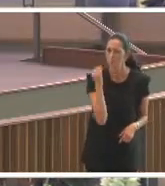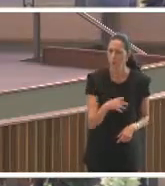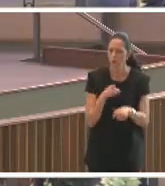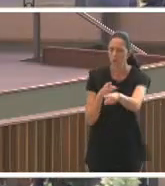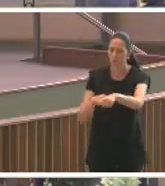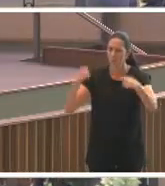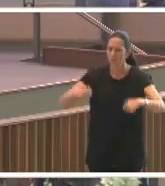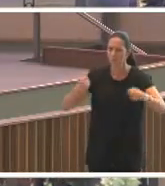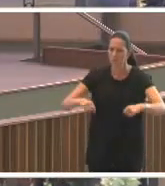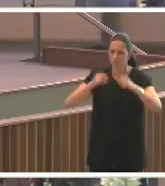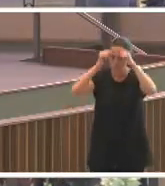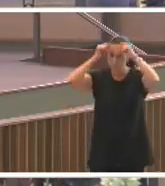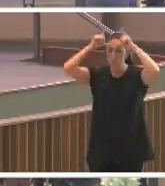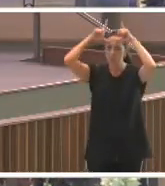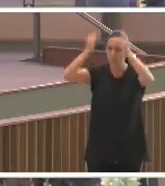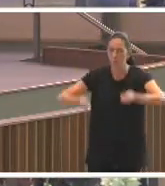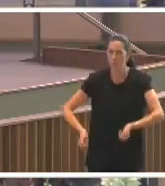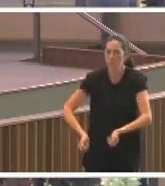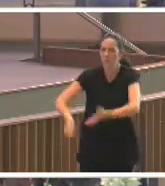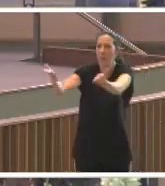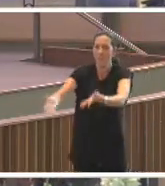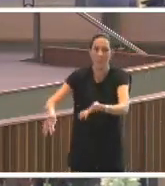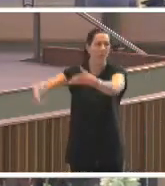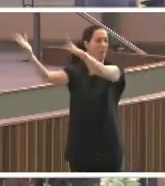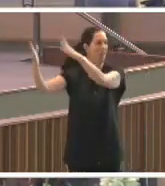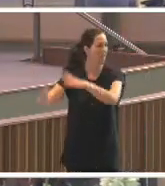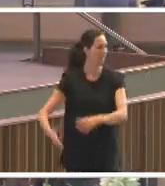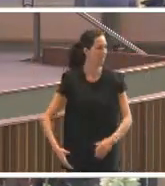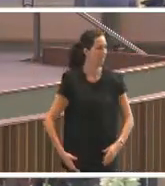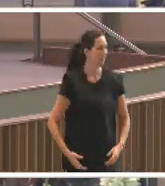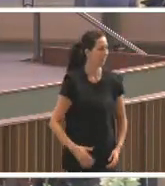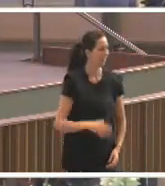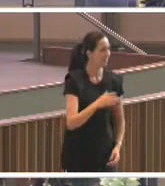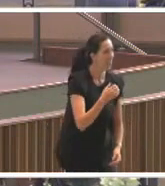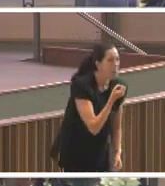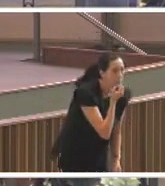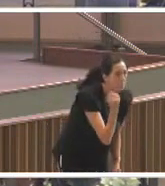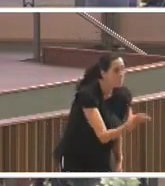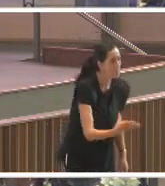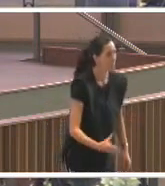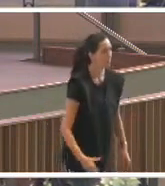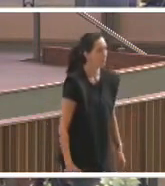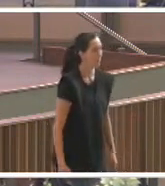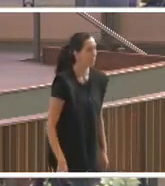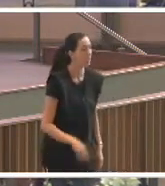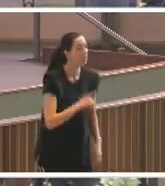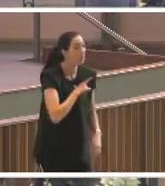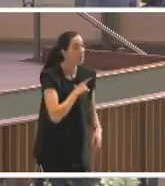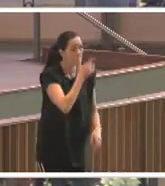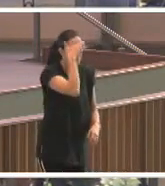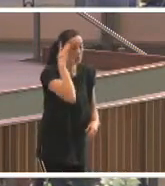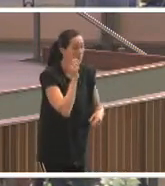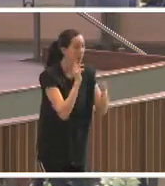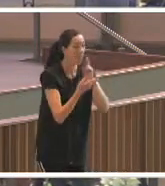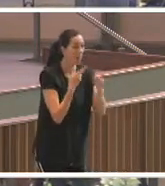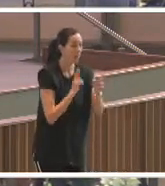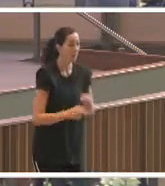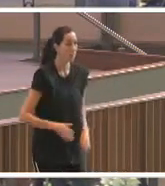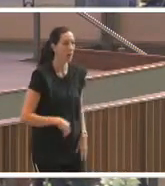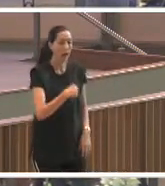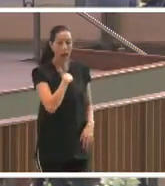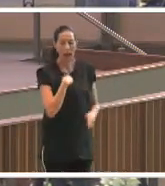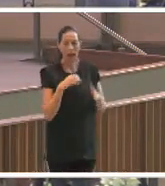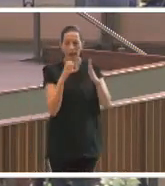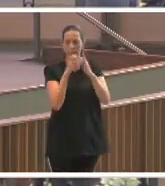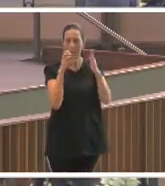das nossas asas, queridos, porque elas vão alçar voos e voos maiores,